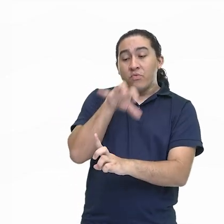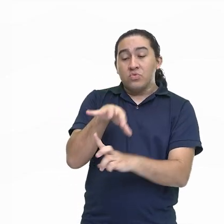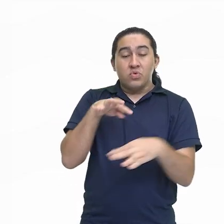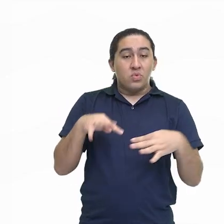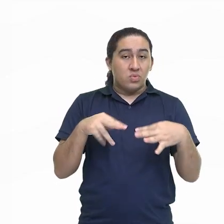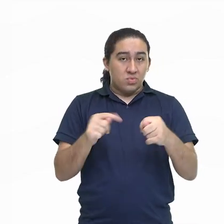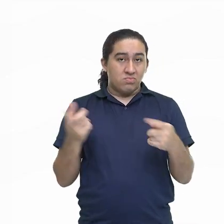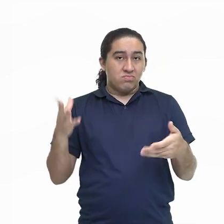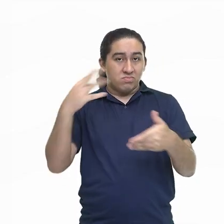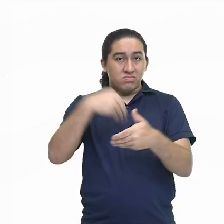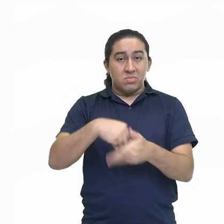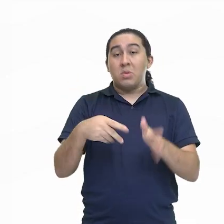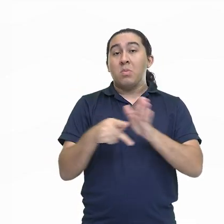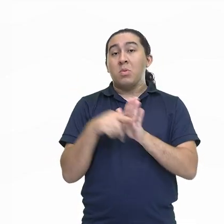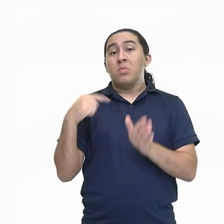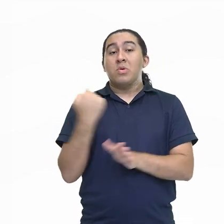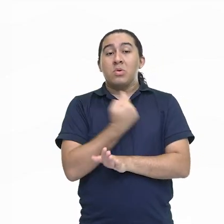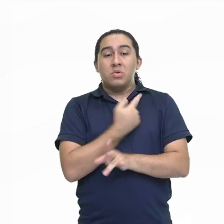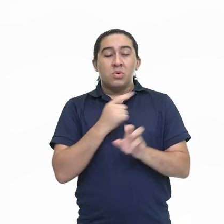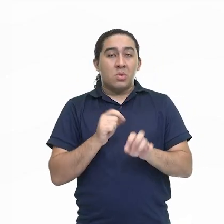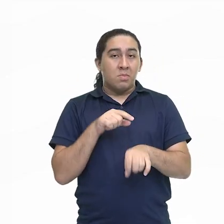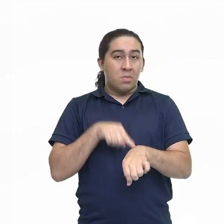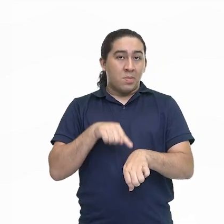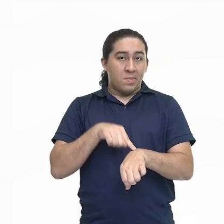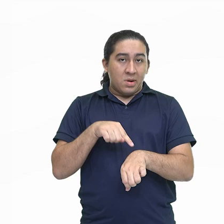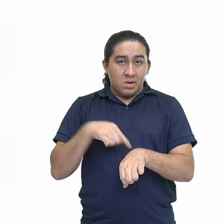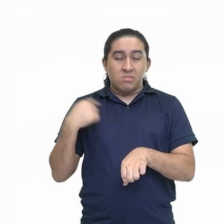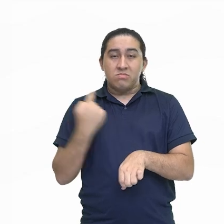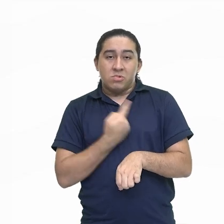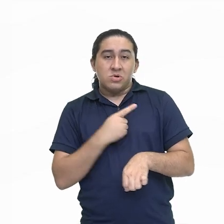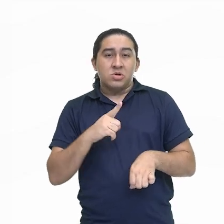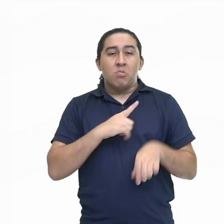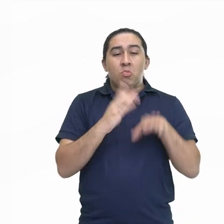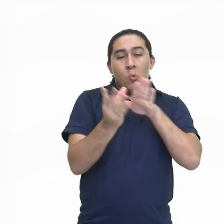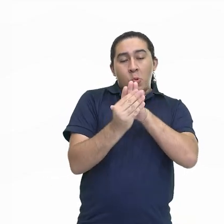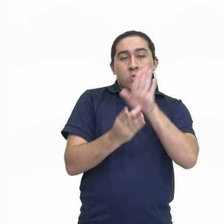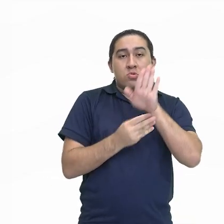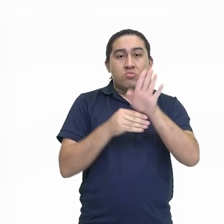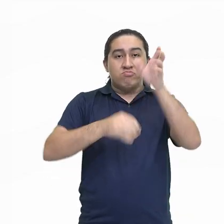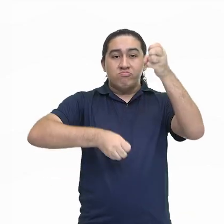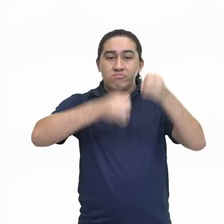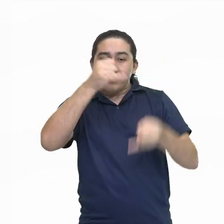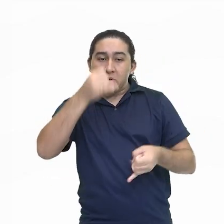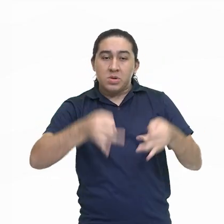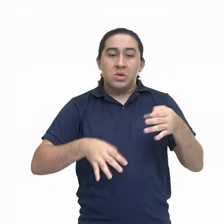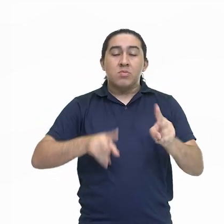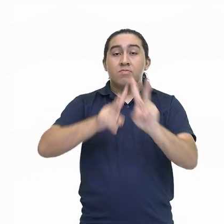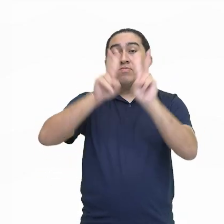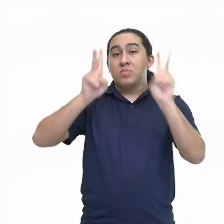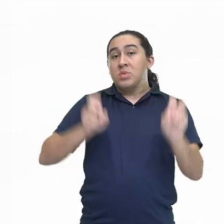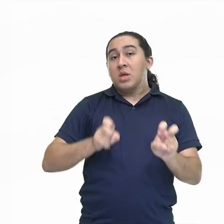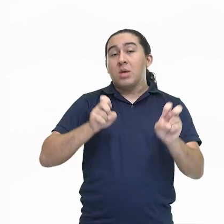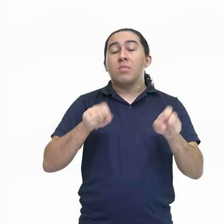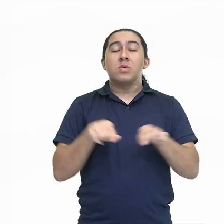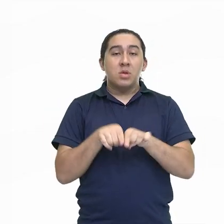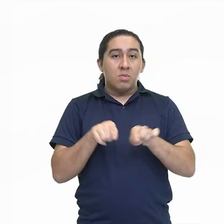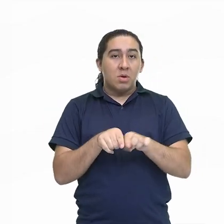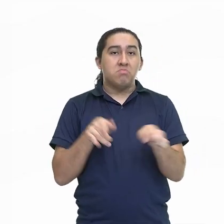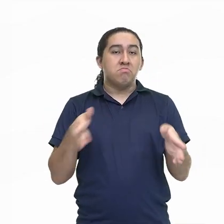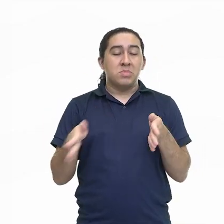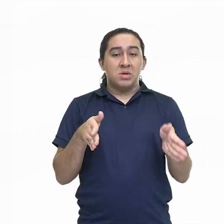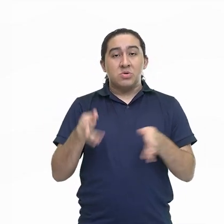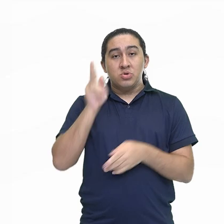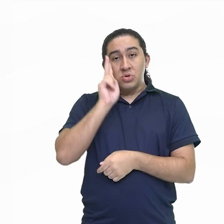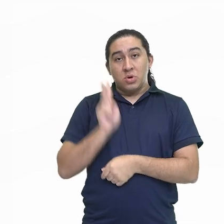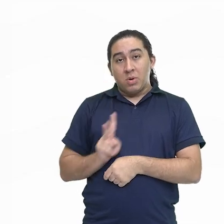parte do nosso momento, de quando nós estávamos expondo os conteúdos, falando sobre aqueles movimentos, sobre ao longo da